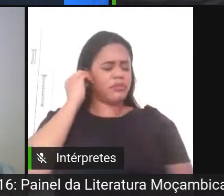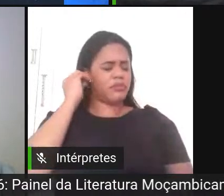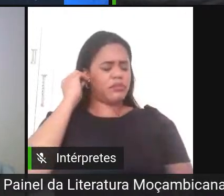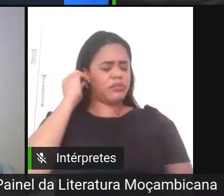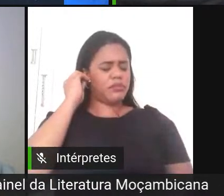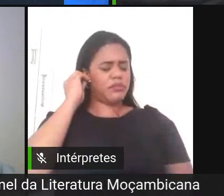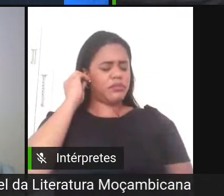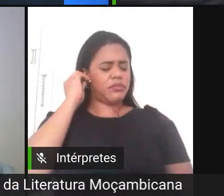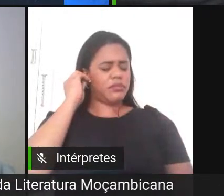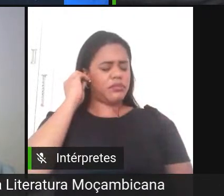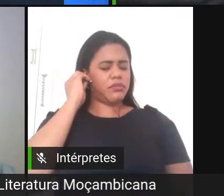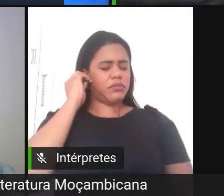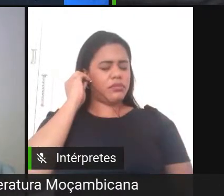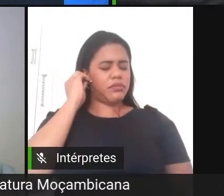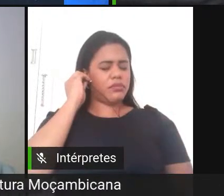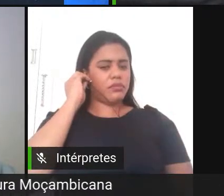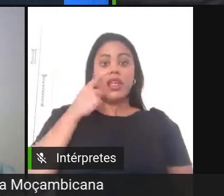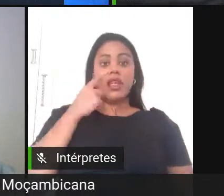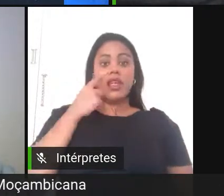esses fatores colocados por